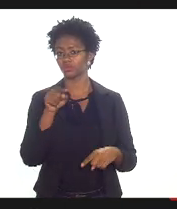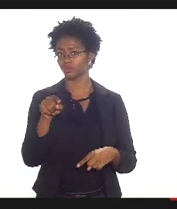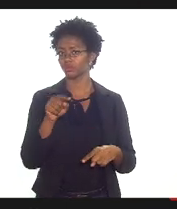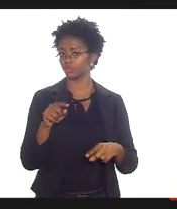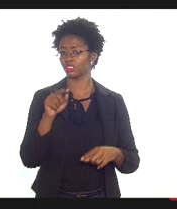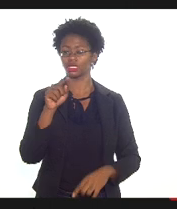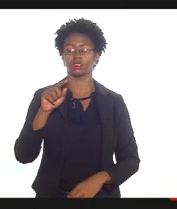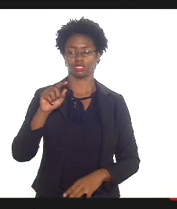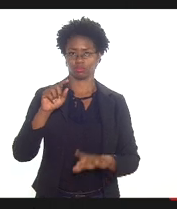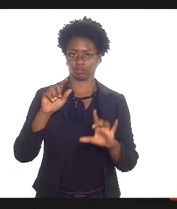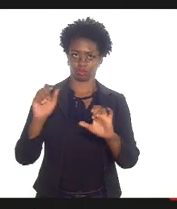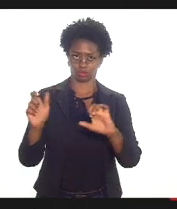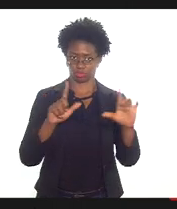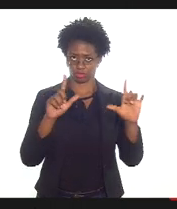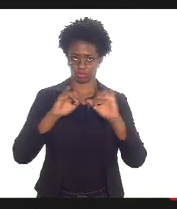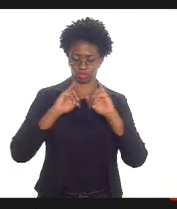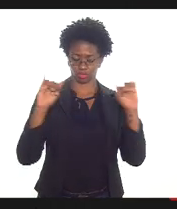tá?